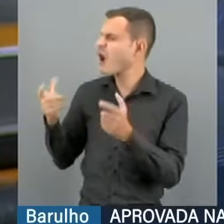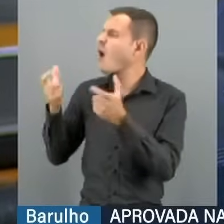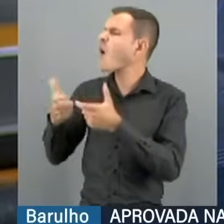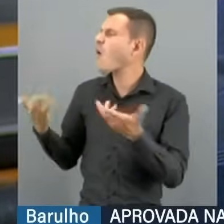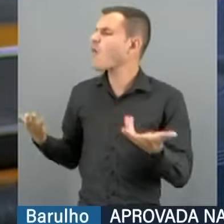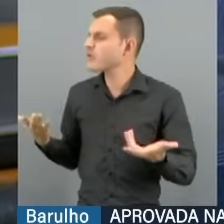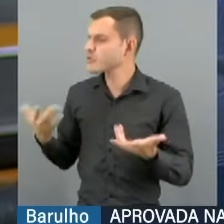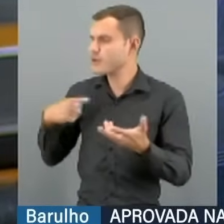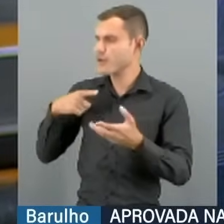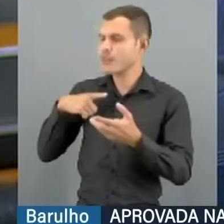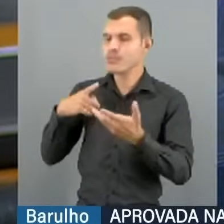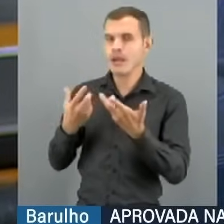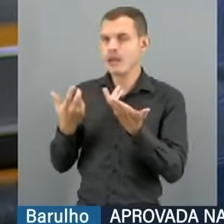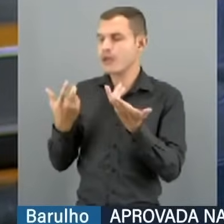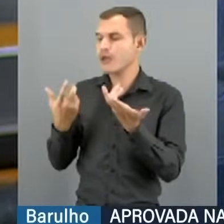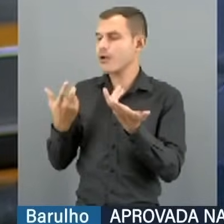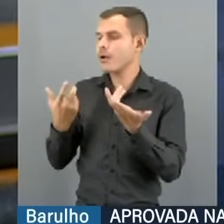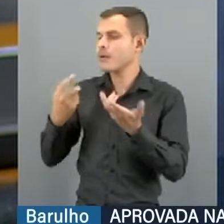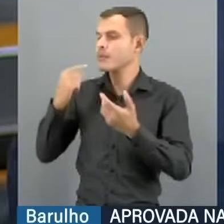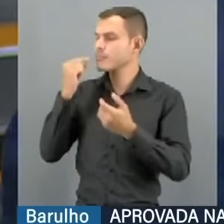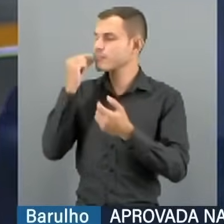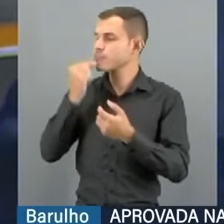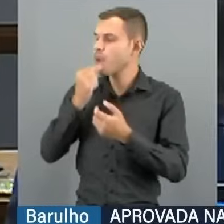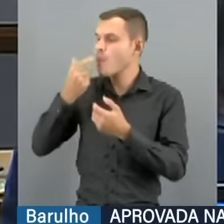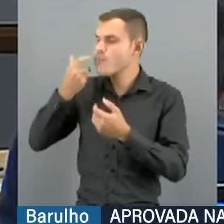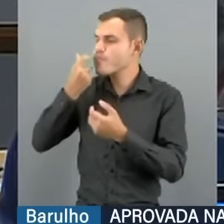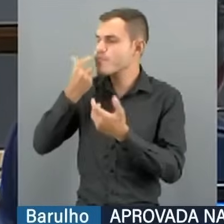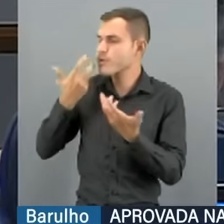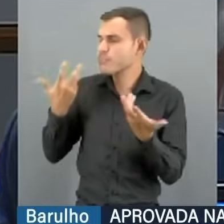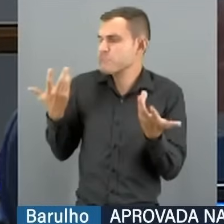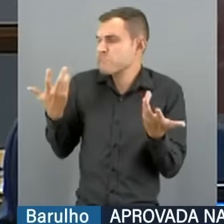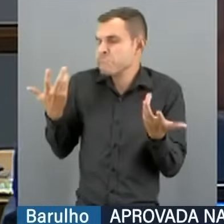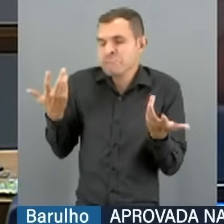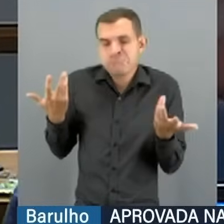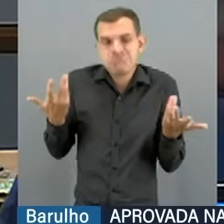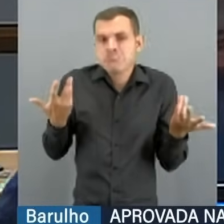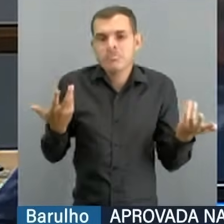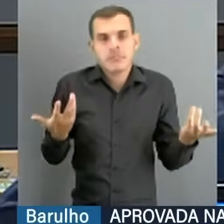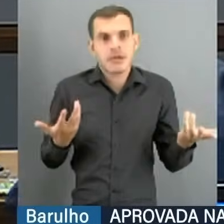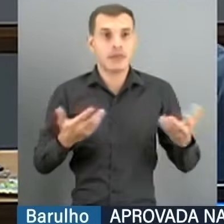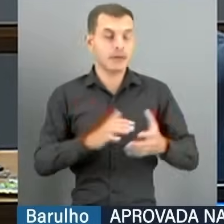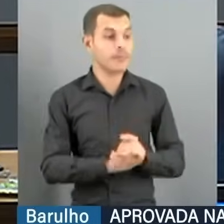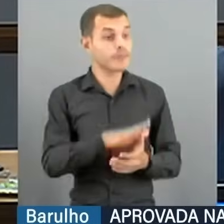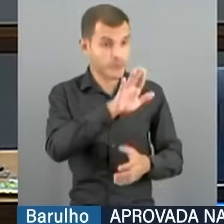botox e preenchimento labial, que está muito mal feito. Rapaz, olha, eu vou pedir para encerrarmos essa conversa.